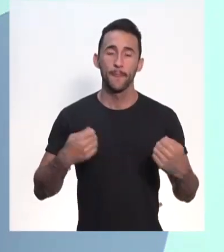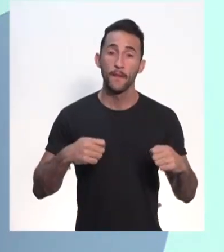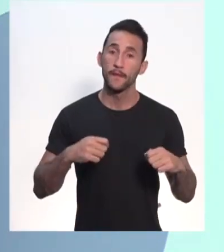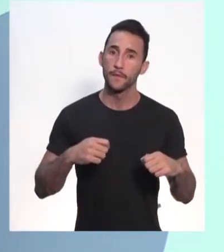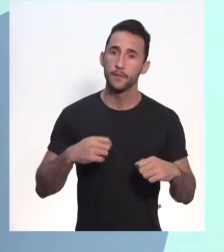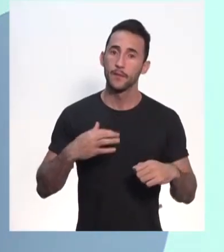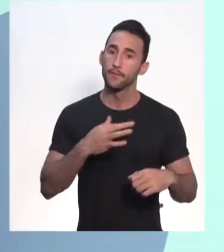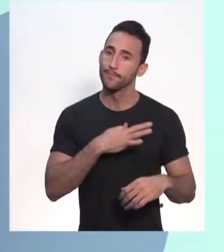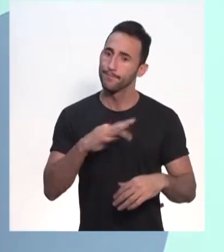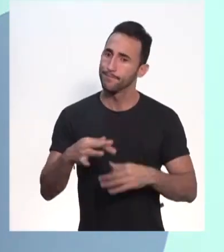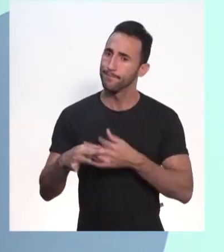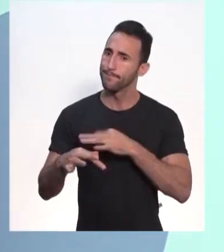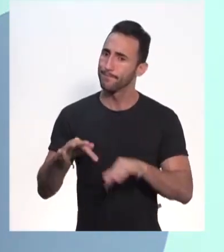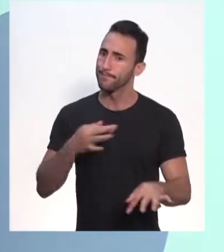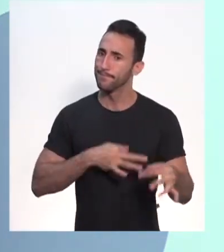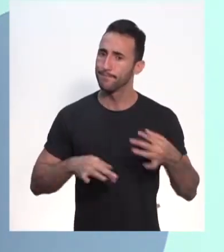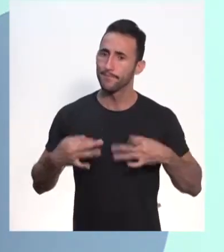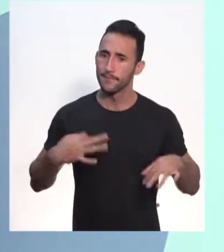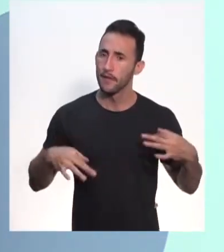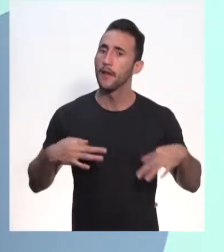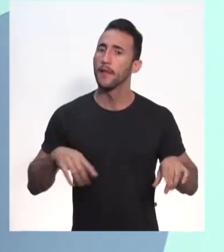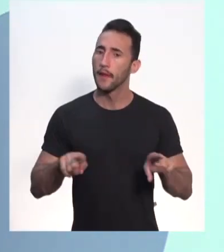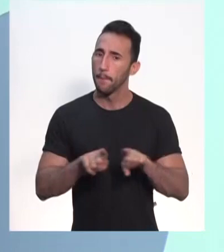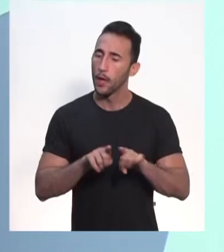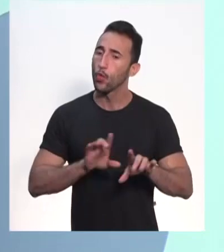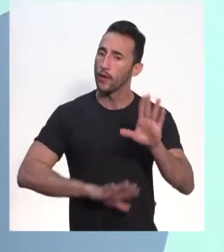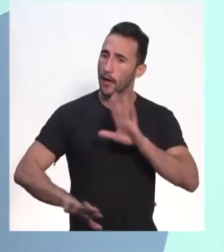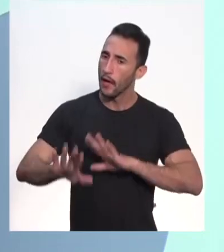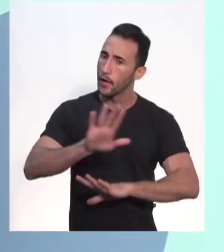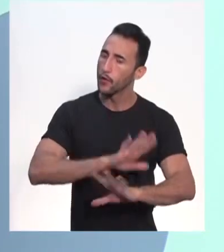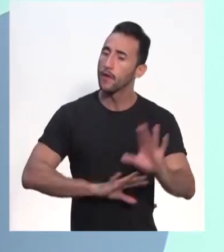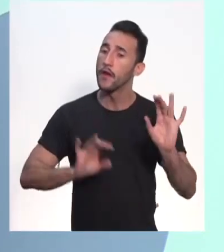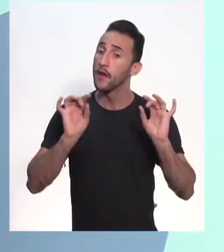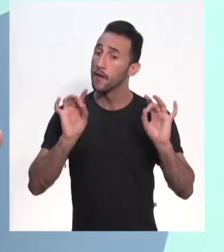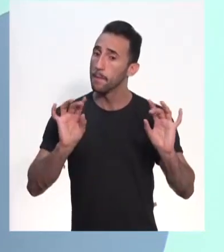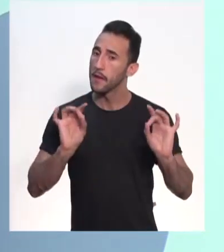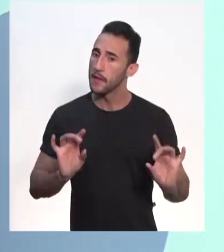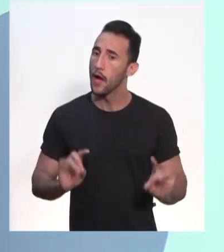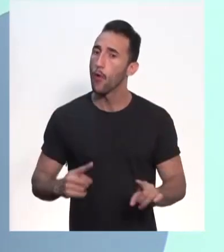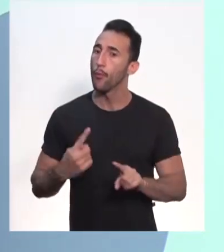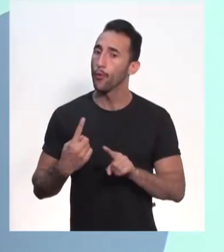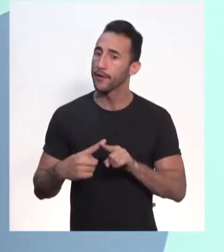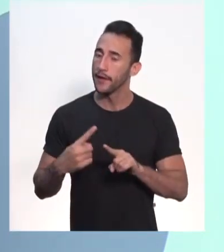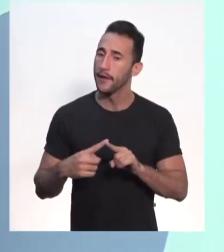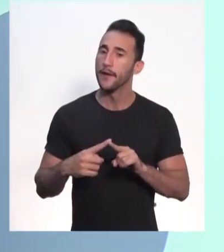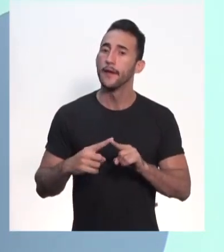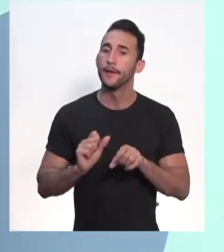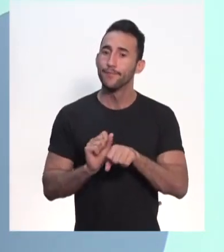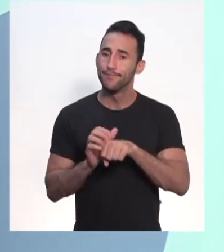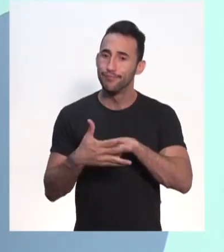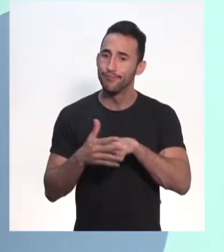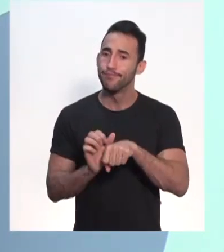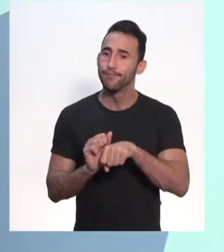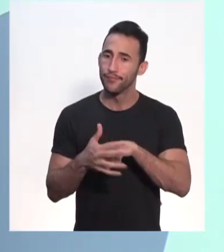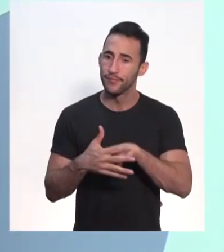Então, ela já deu uma aula falando de yoga, de alongamento, ontem teve aula de